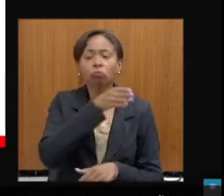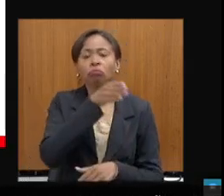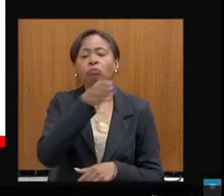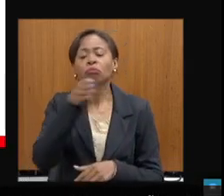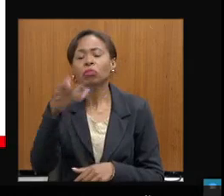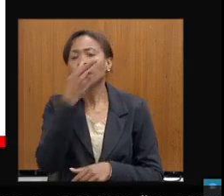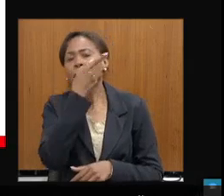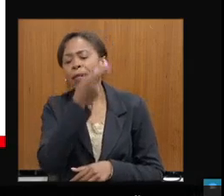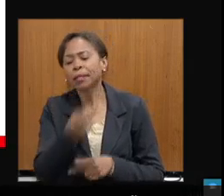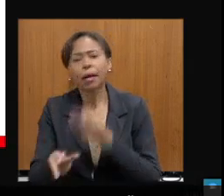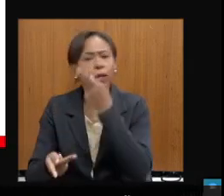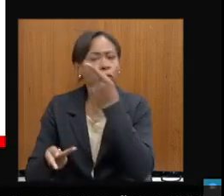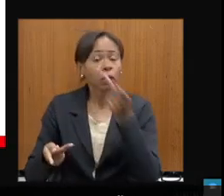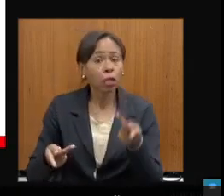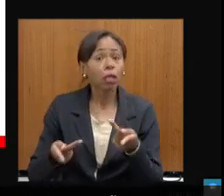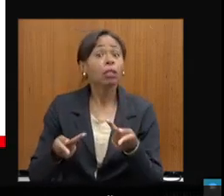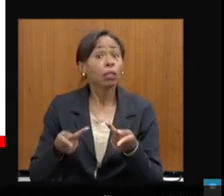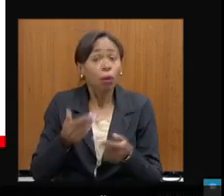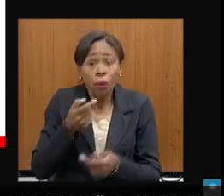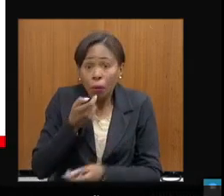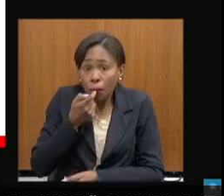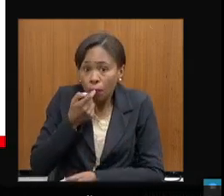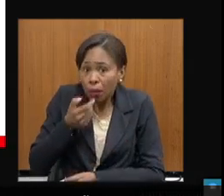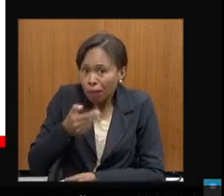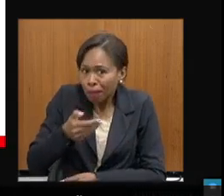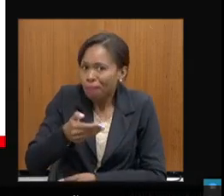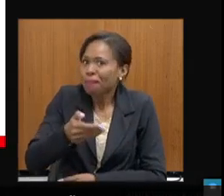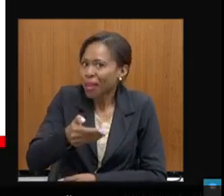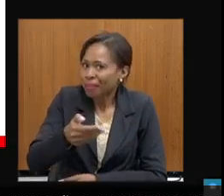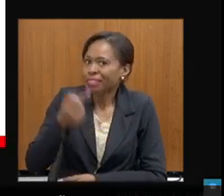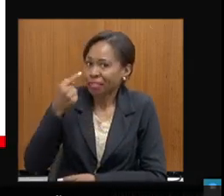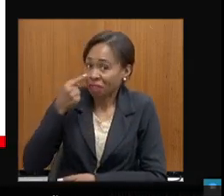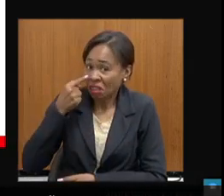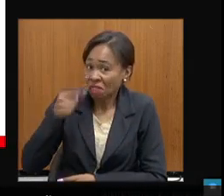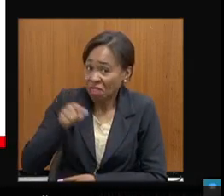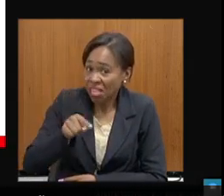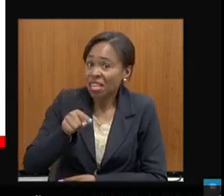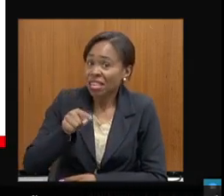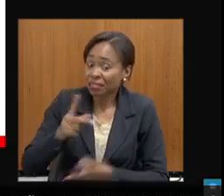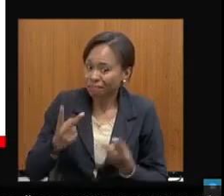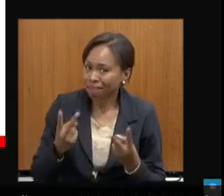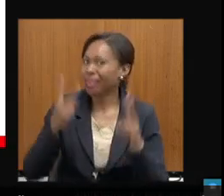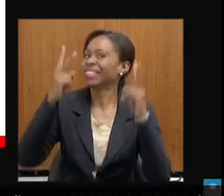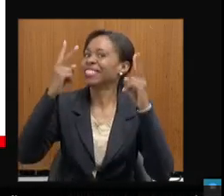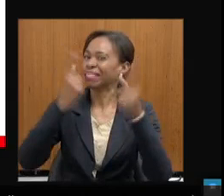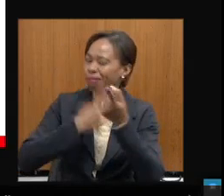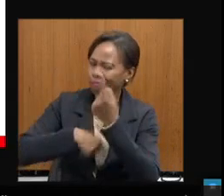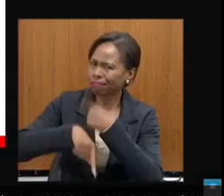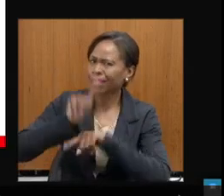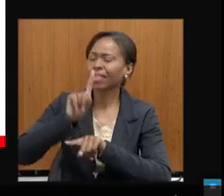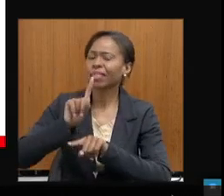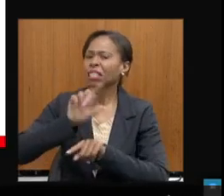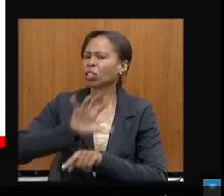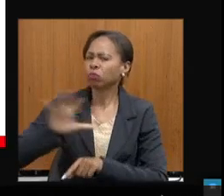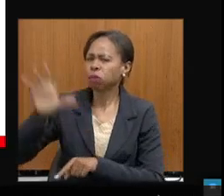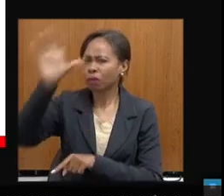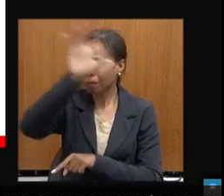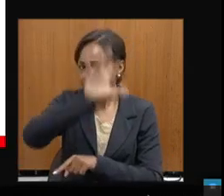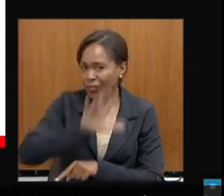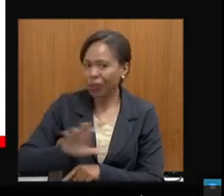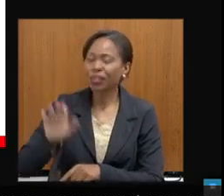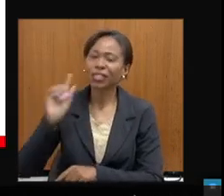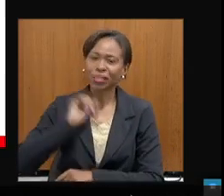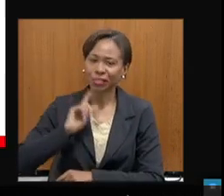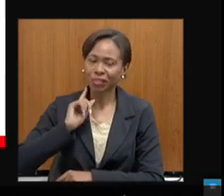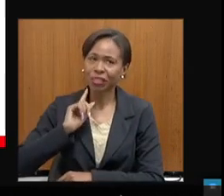trabalhados e em breve esses frutos vou começar a Florescer e a gente vai ver aí né diversas regiões do estado para